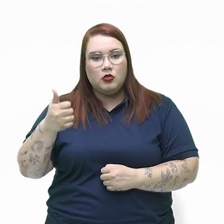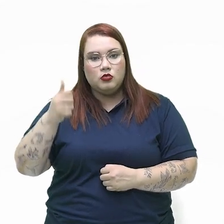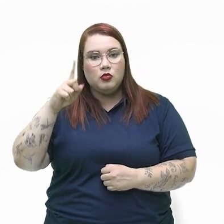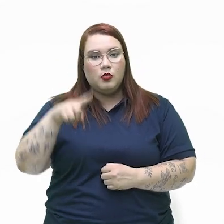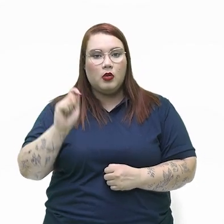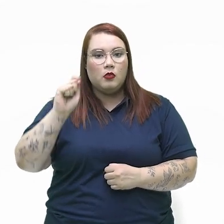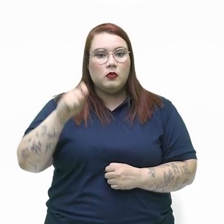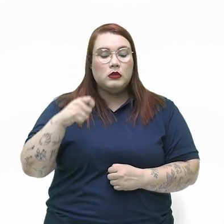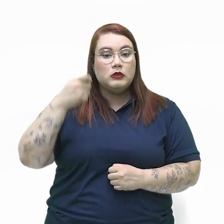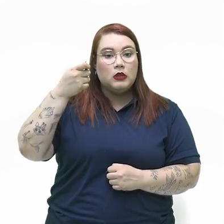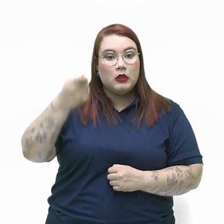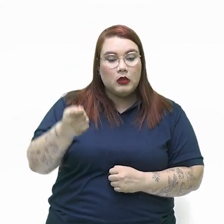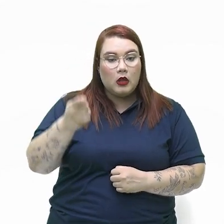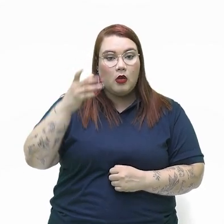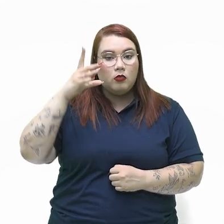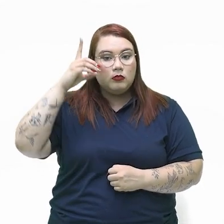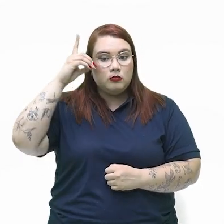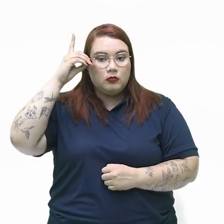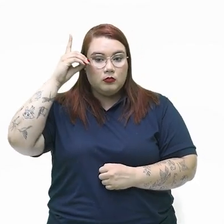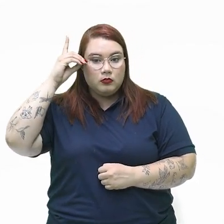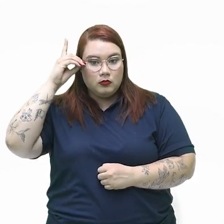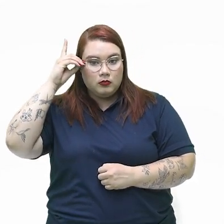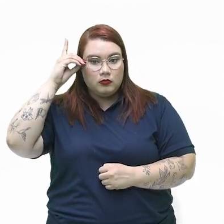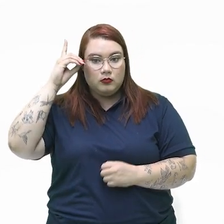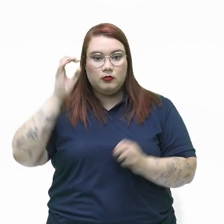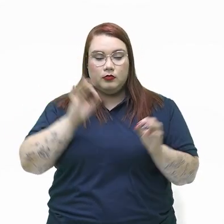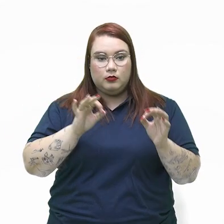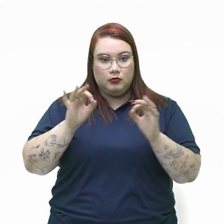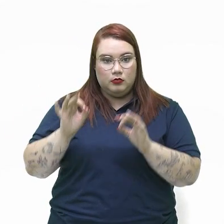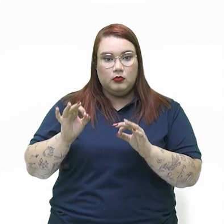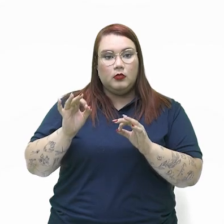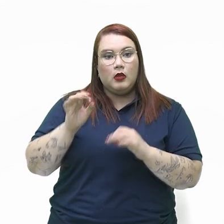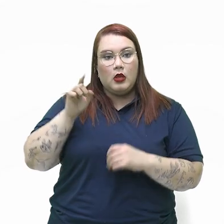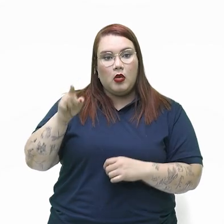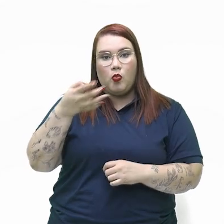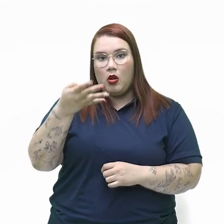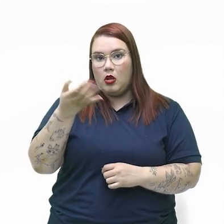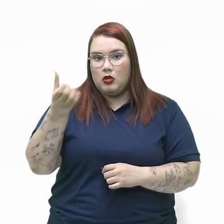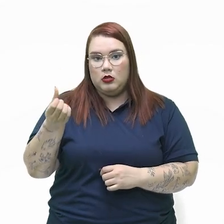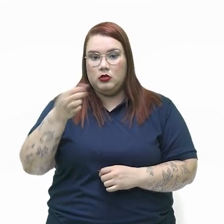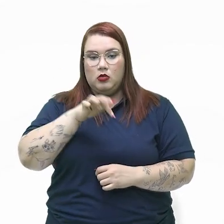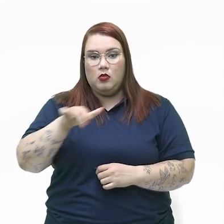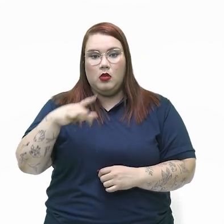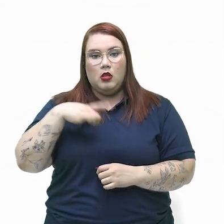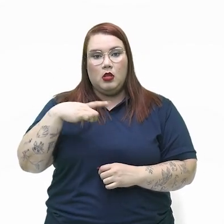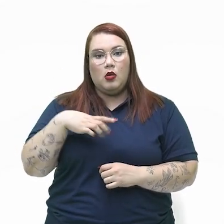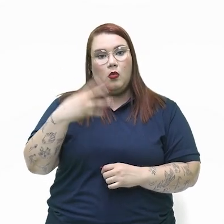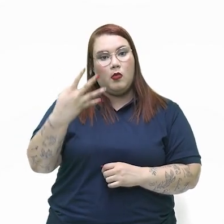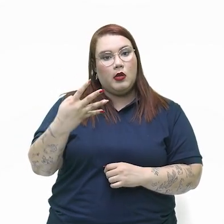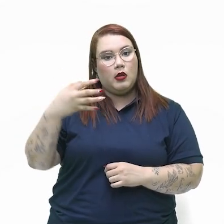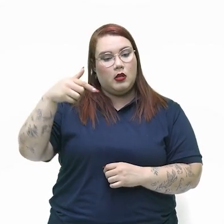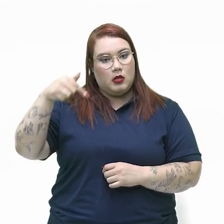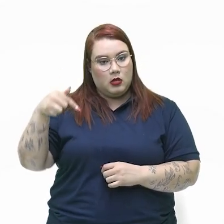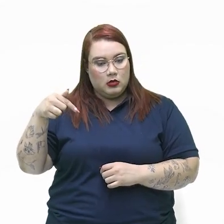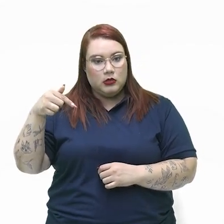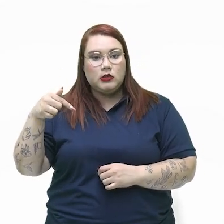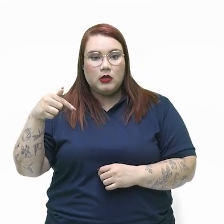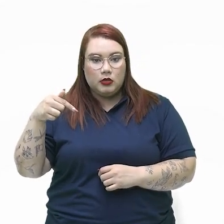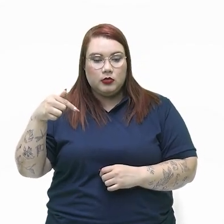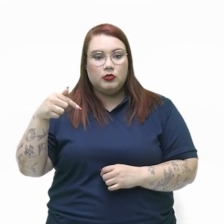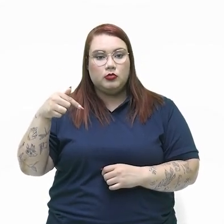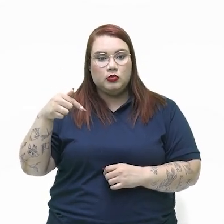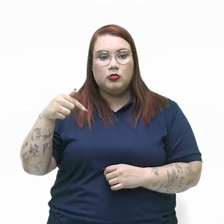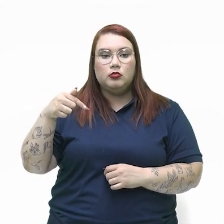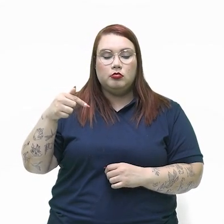Down. O cariótipo ele não é normal. Em vez de ter 46, ele tem 47 cromossomos, né? O